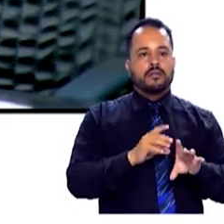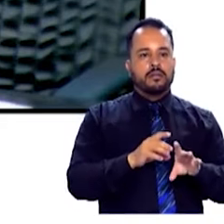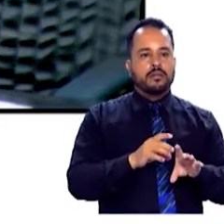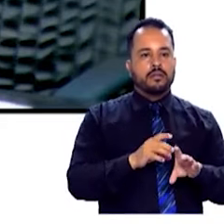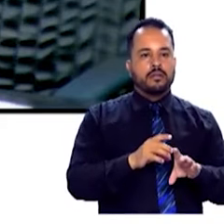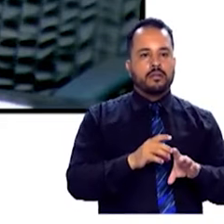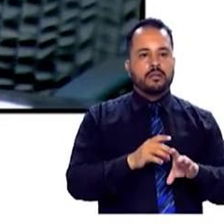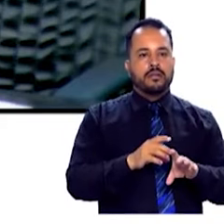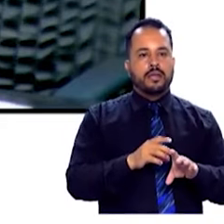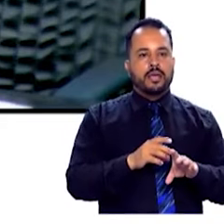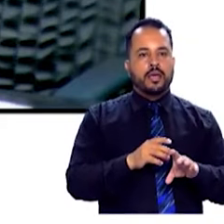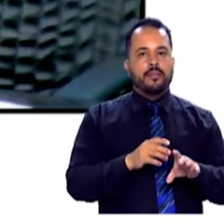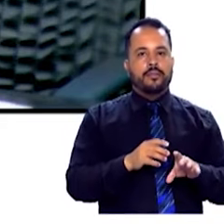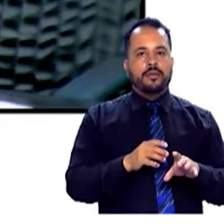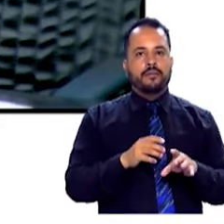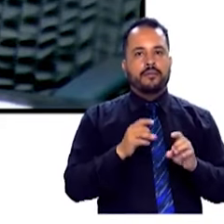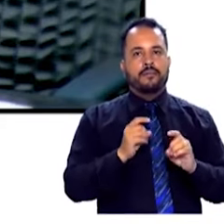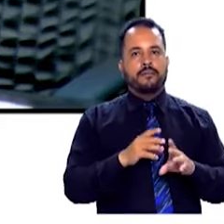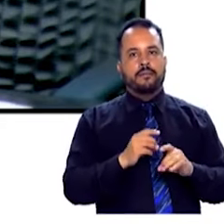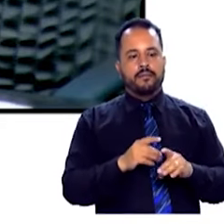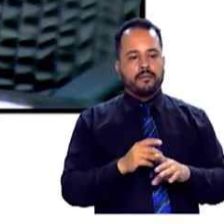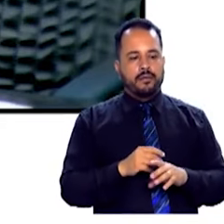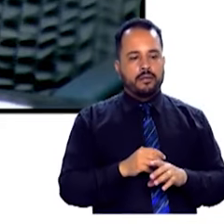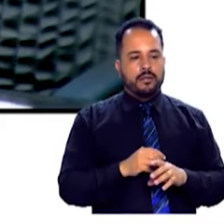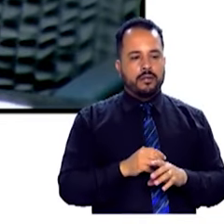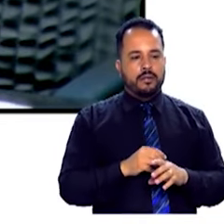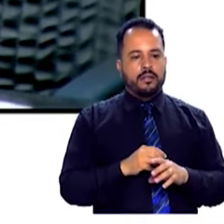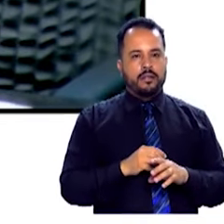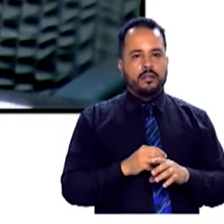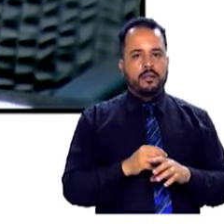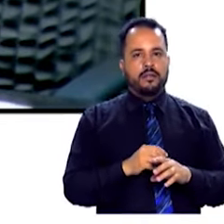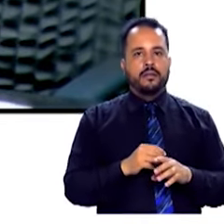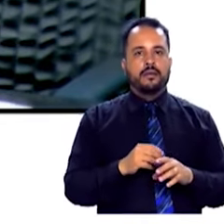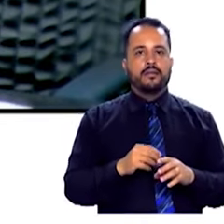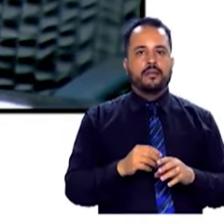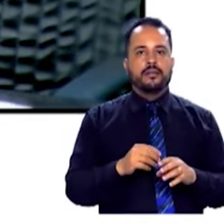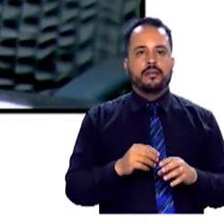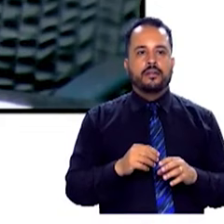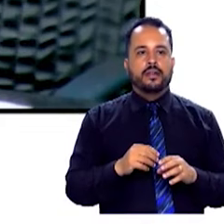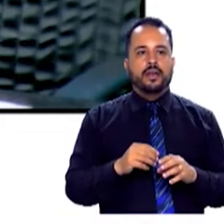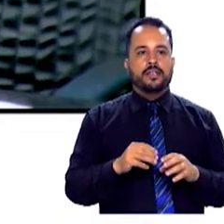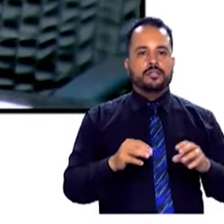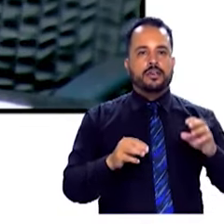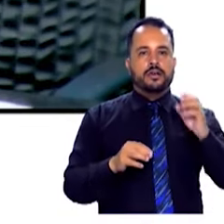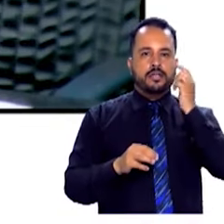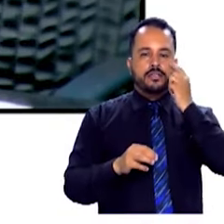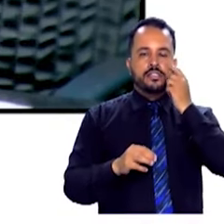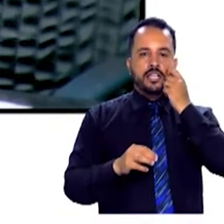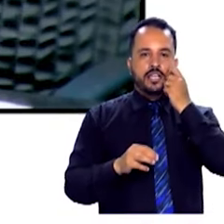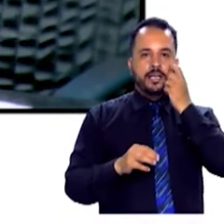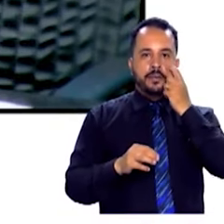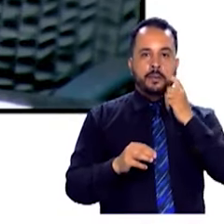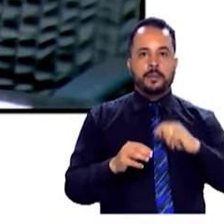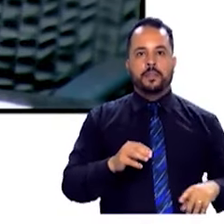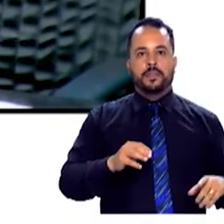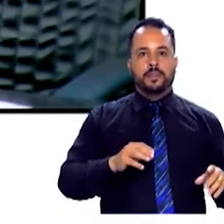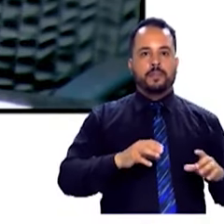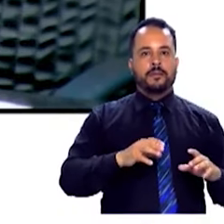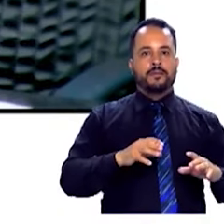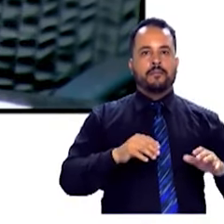proposta de de que a transcendência seja desdobrada eh na relevância para uma porção